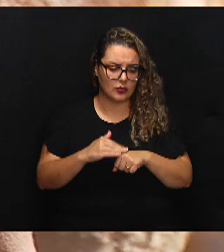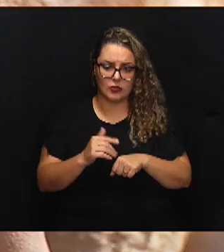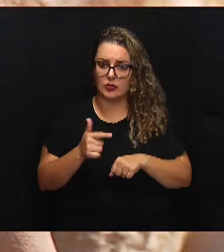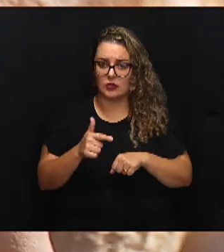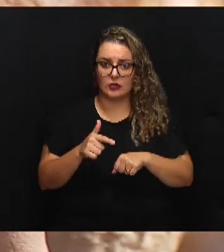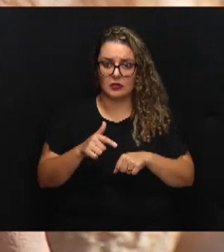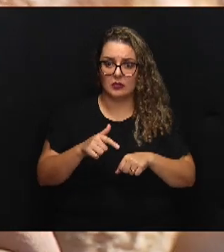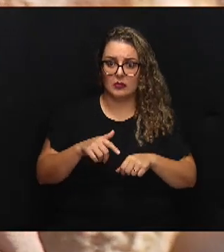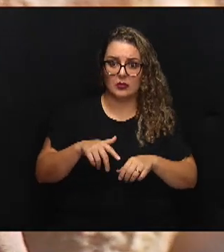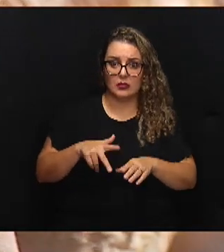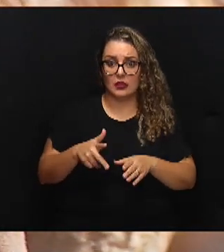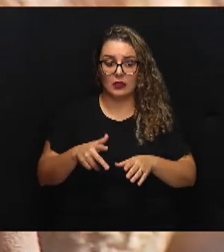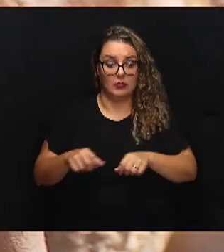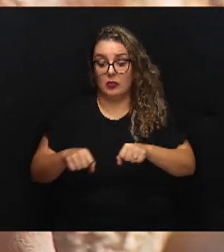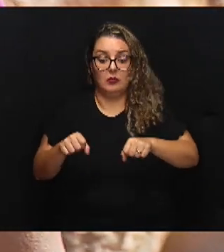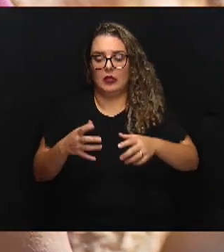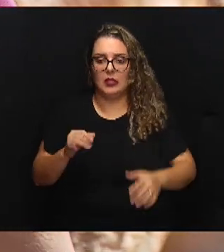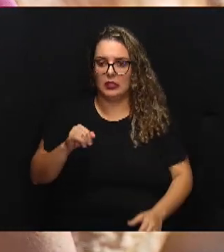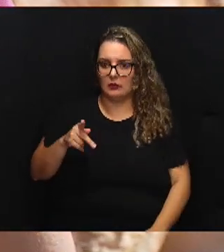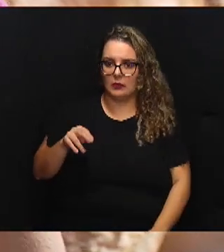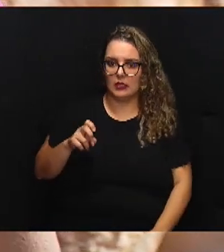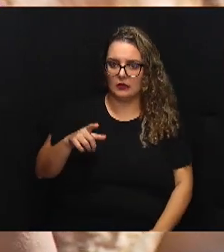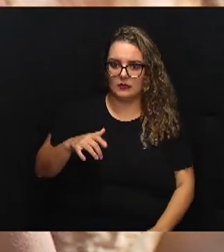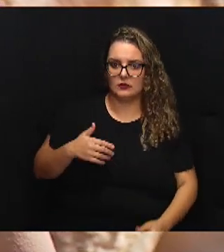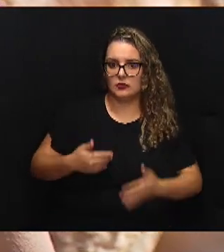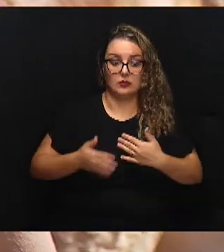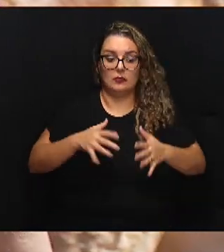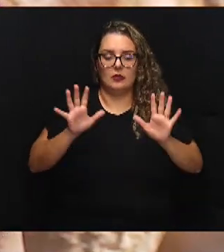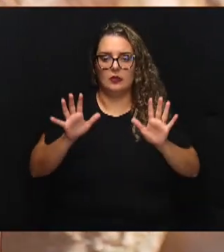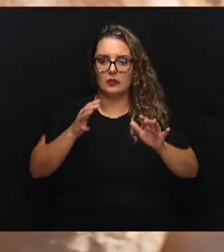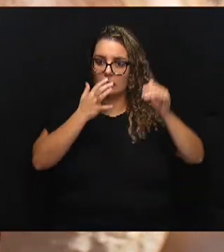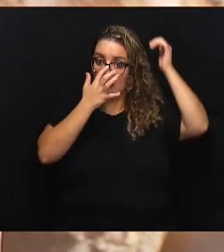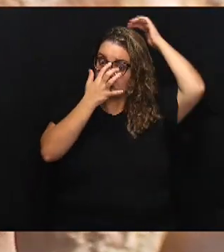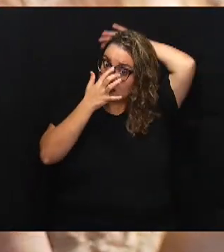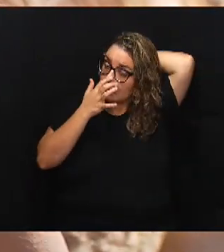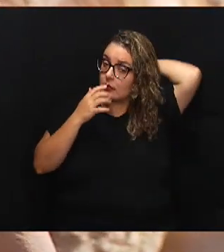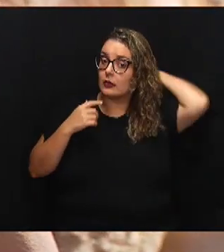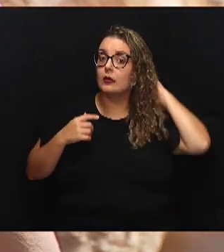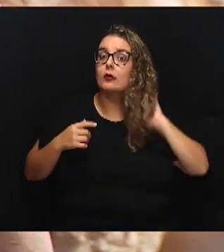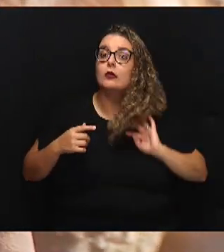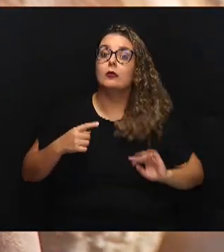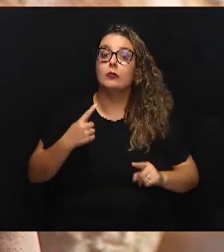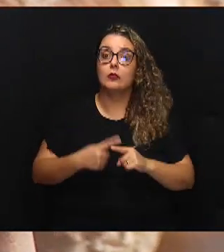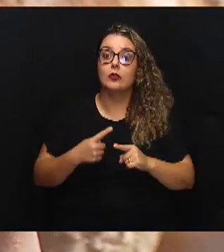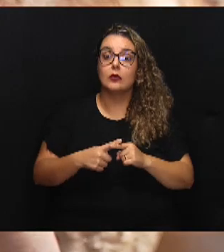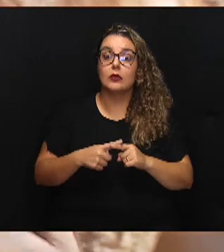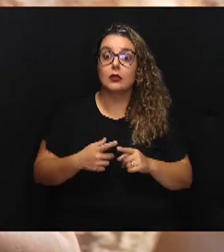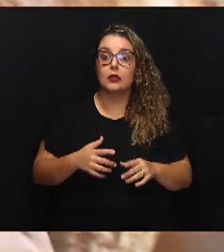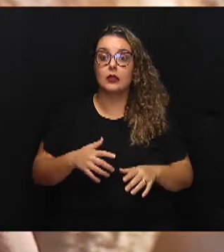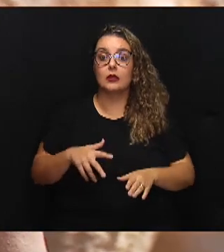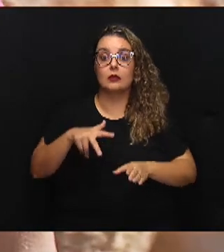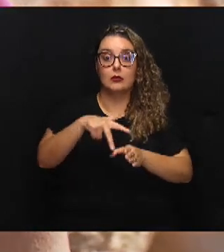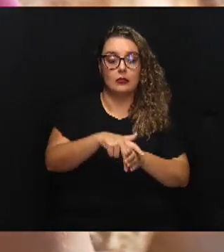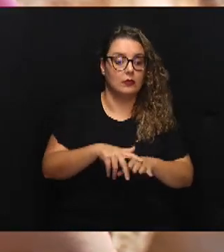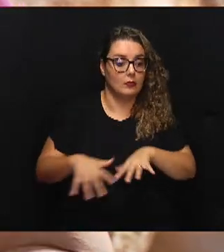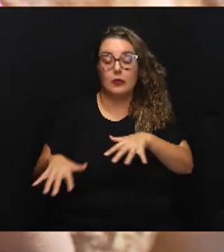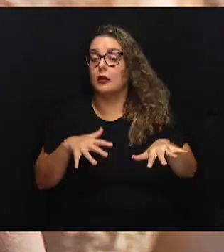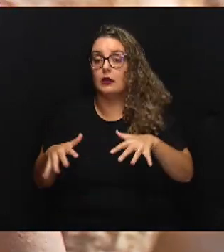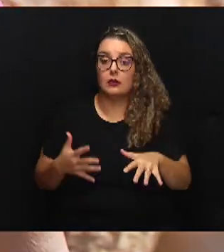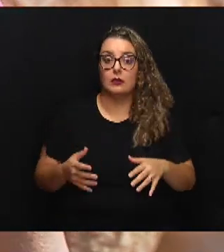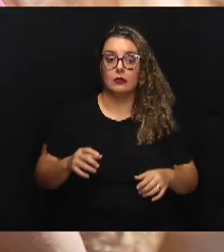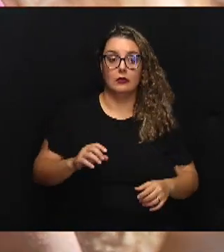movimentos imprevisíveis. Por conta que os praticantes vão ter movimentos bruscos em cima, a gente vai usar